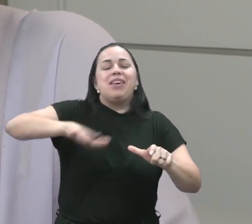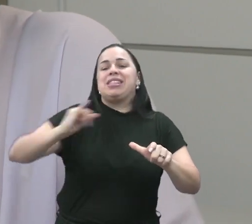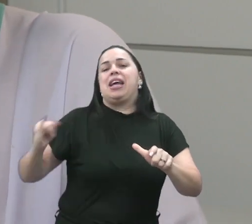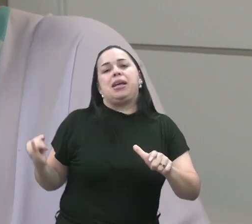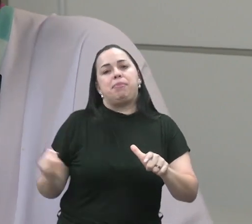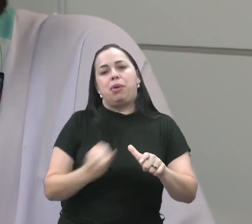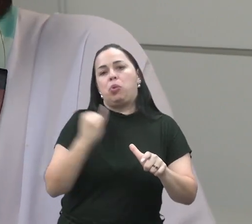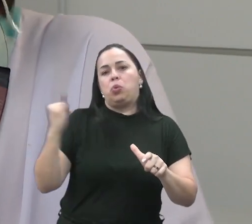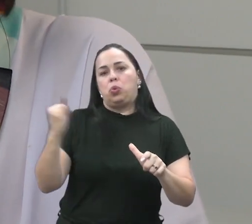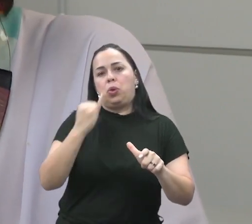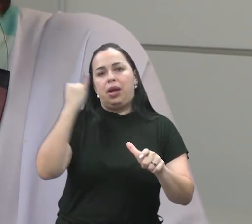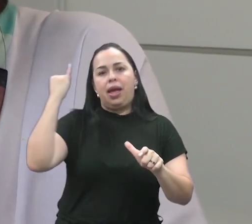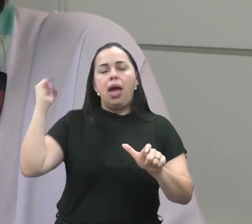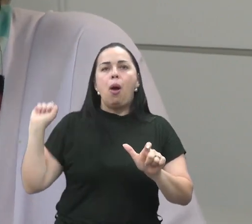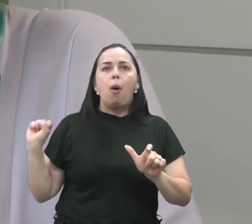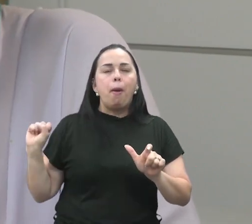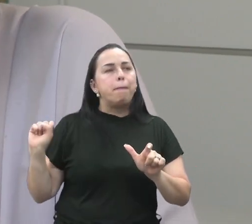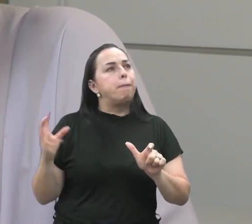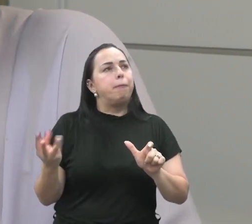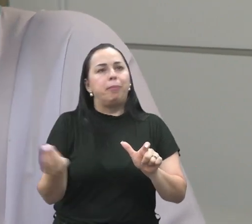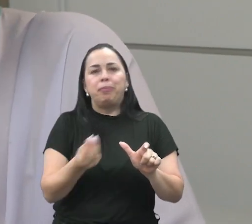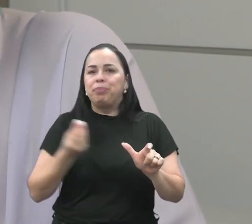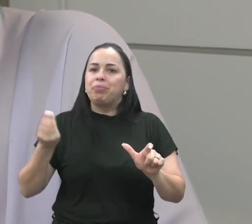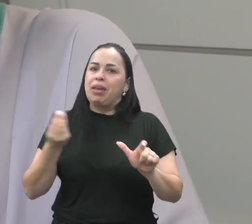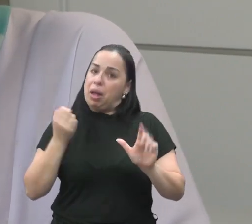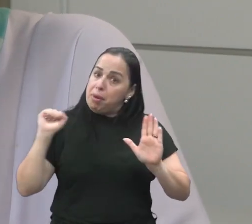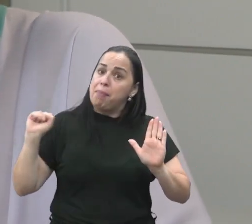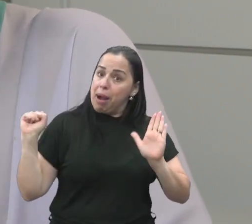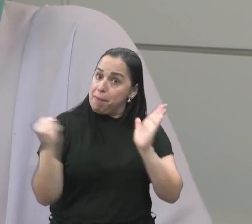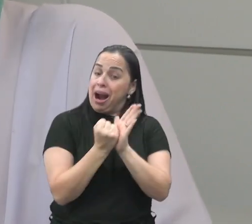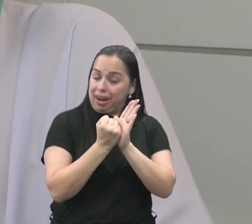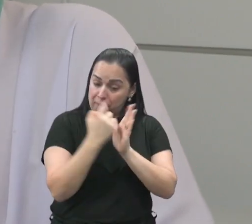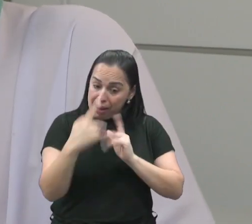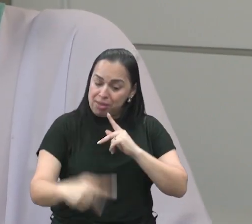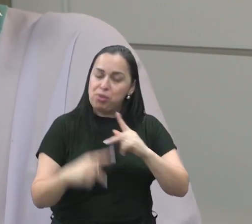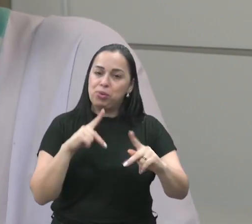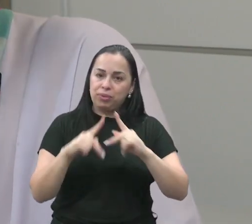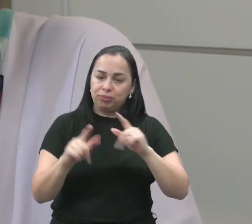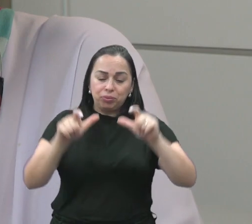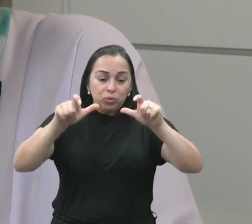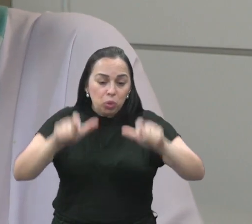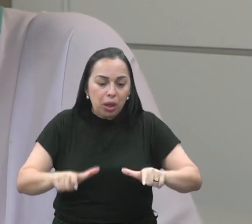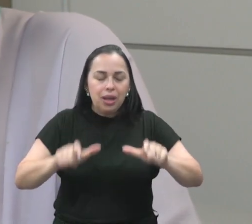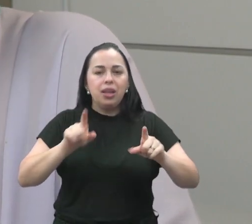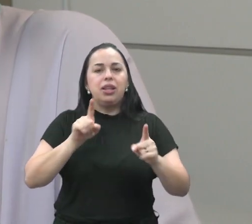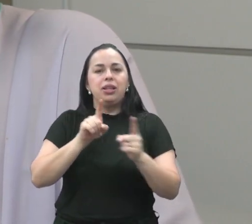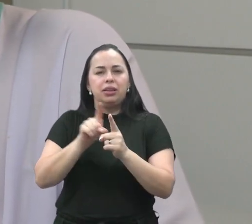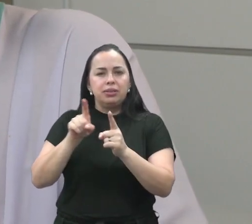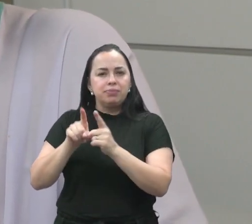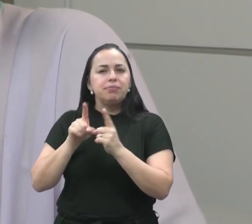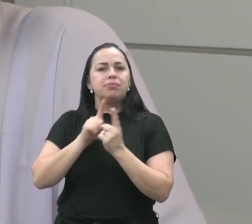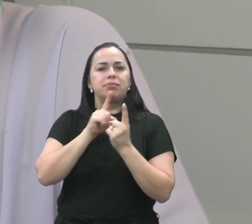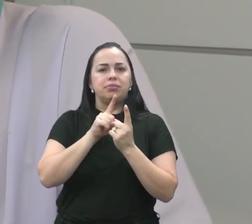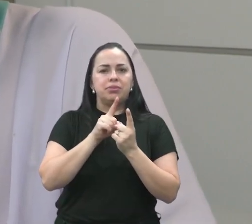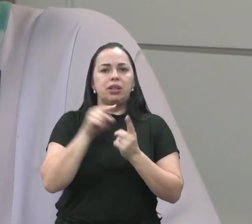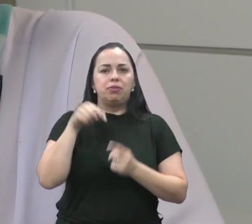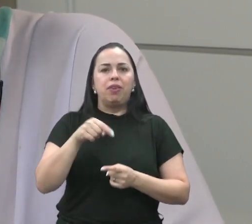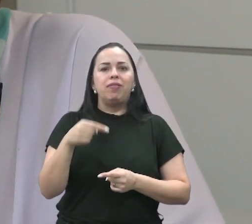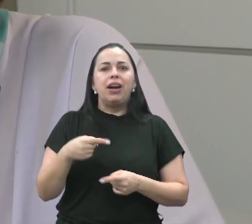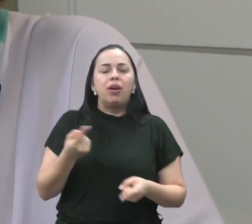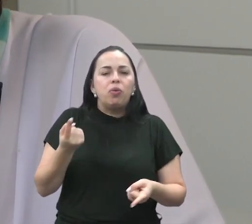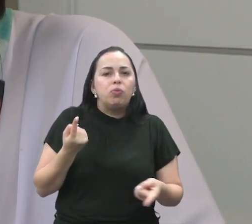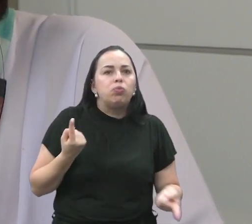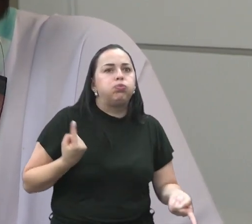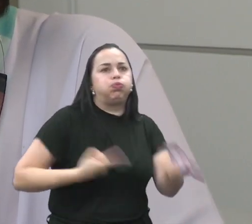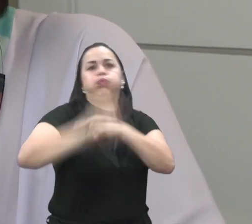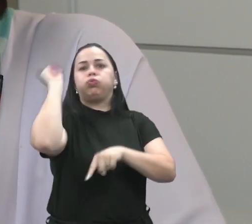muito importante, vai ser um marco para São José, né? Ter esse atendimento. Eu acho que a gente dá um salto